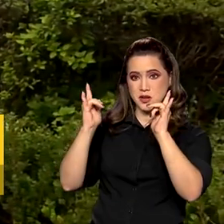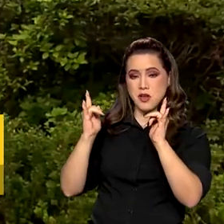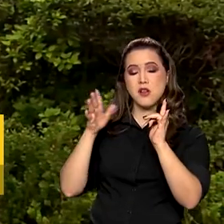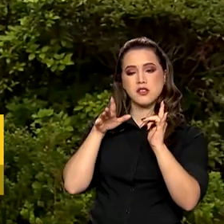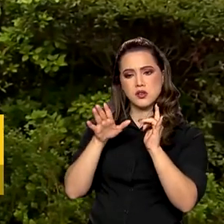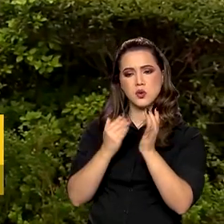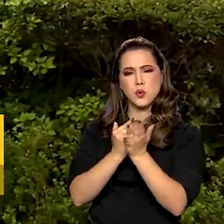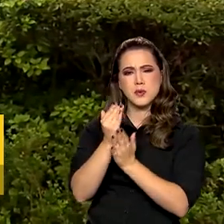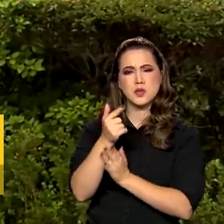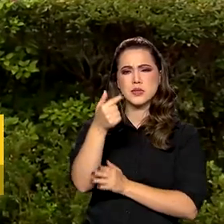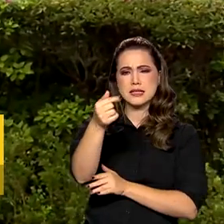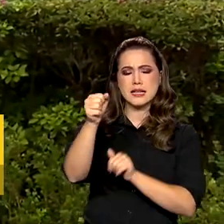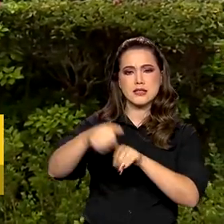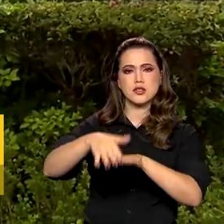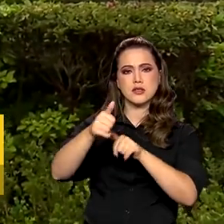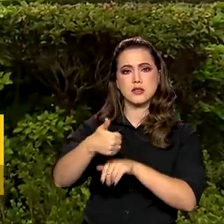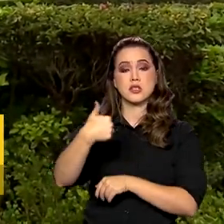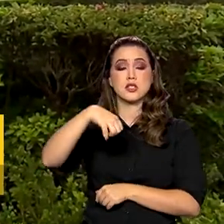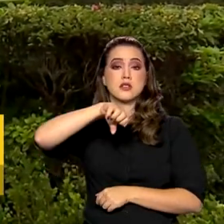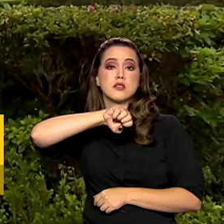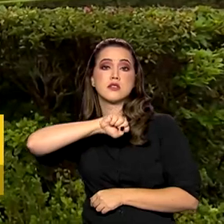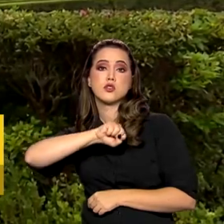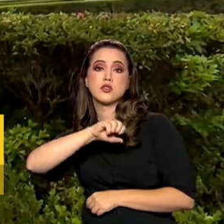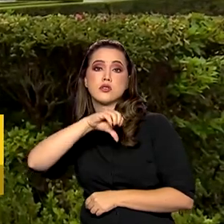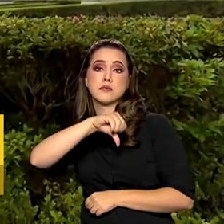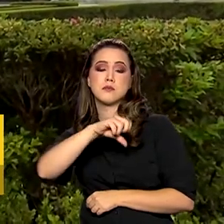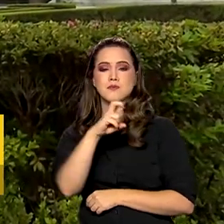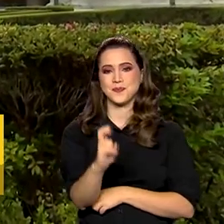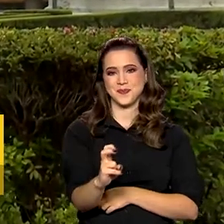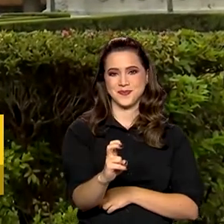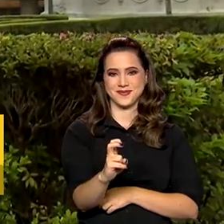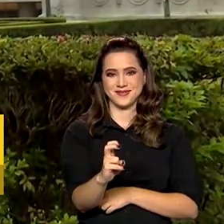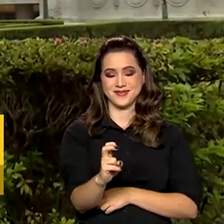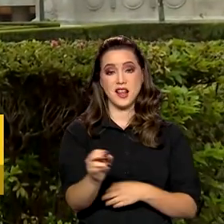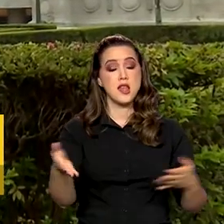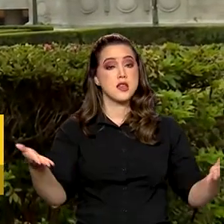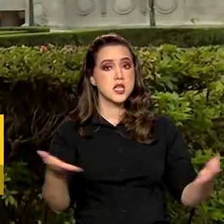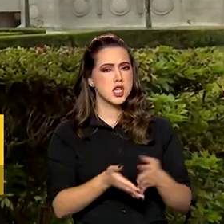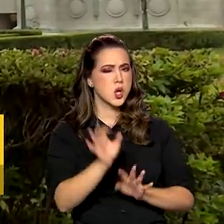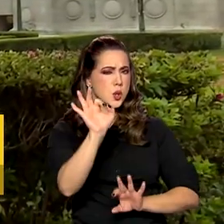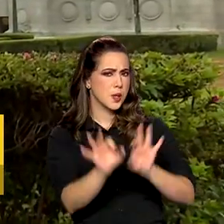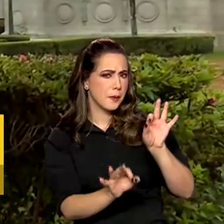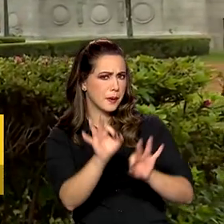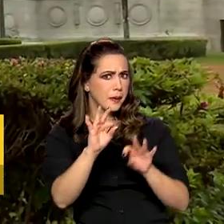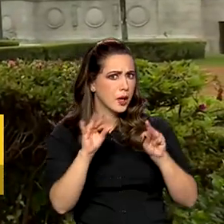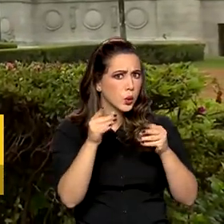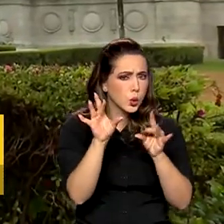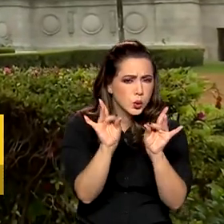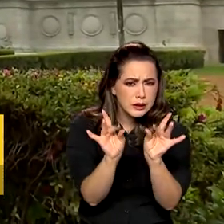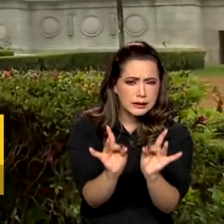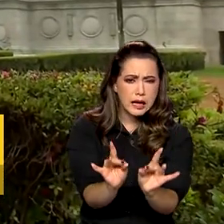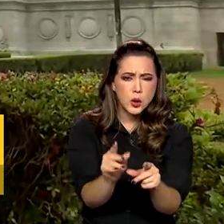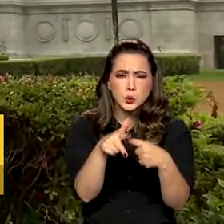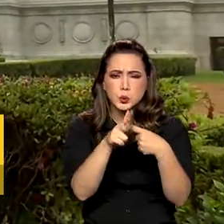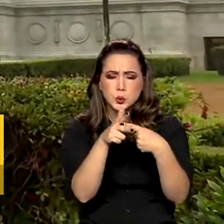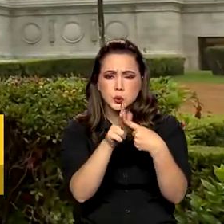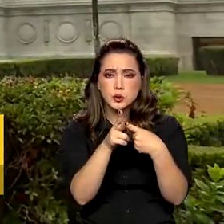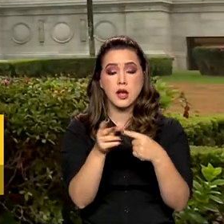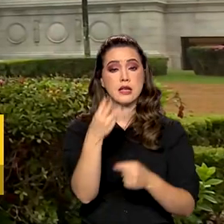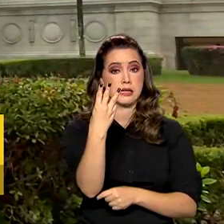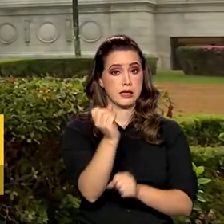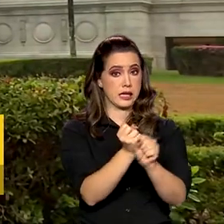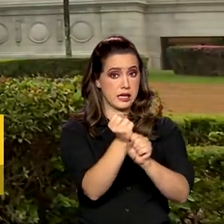em 7 de setembro de 1895 e agora foi todo restaurado. Foram 3 anos de